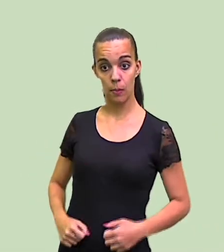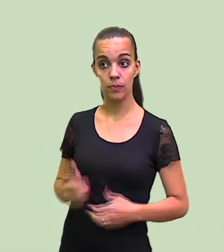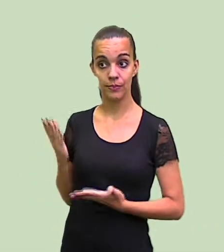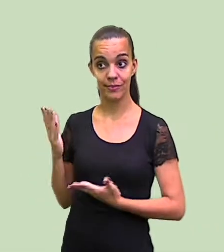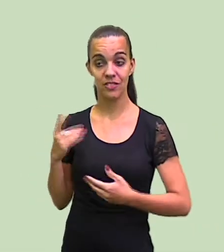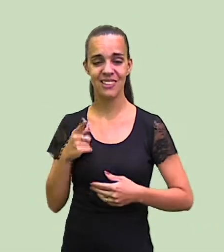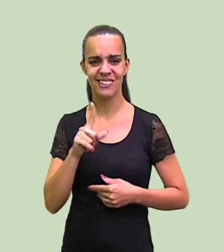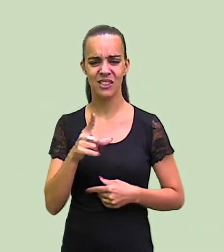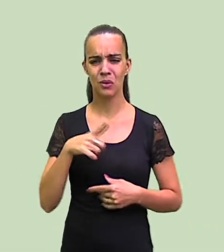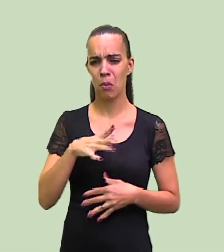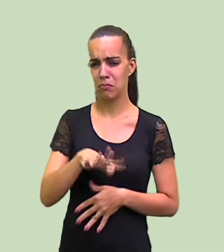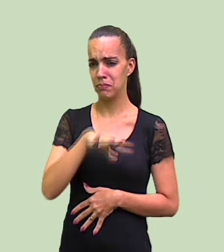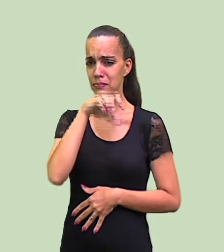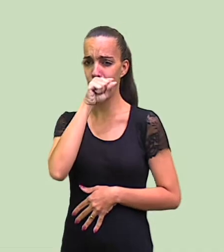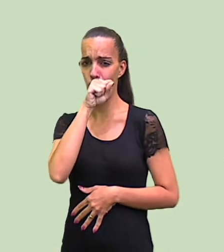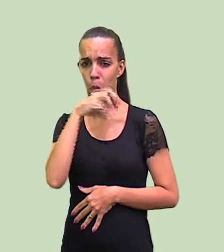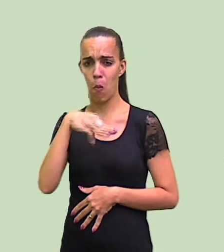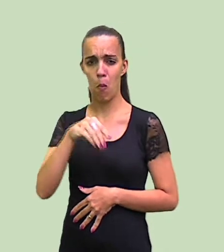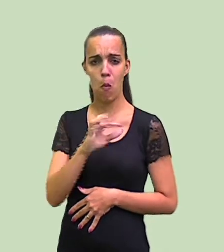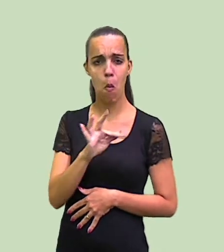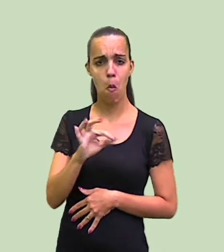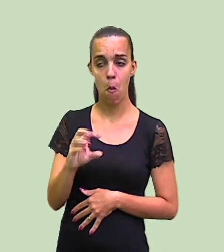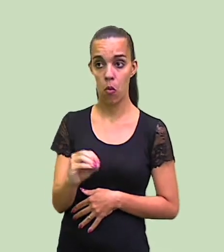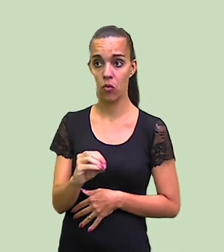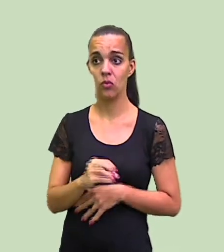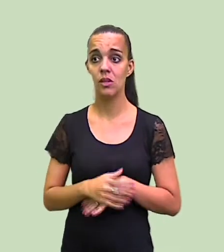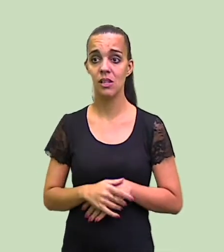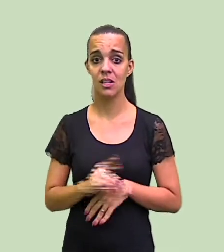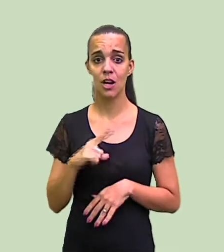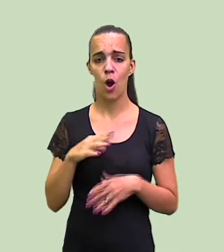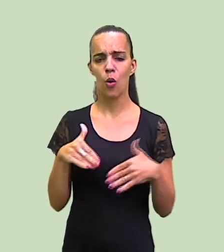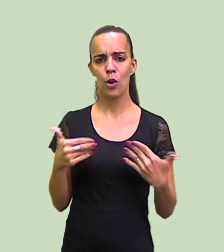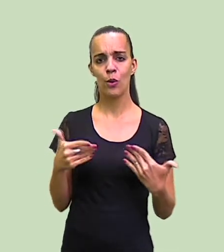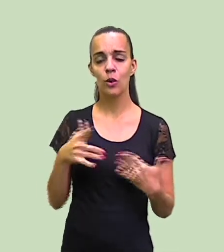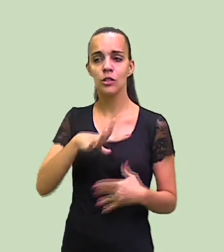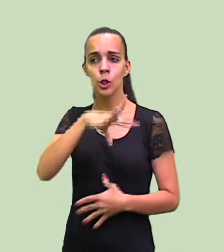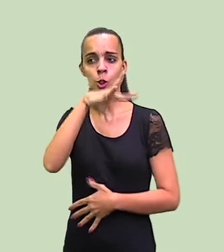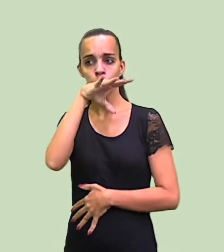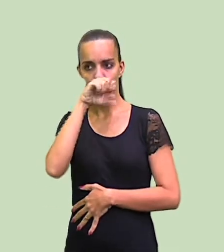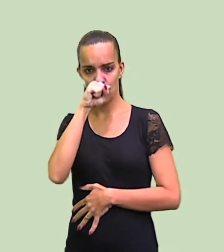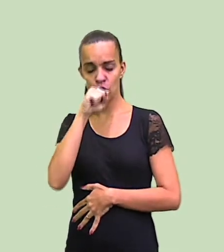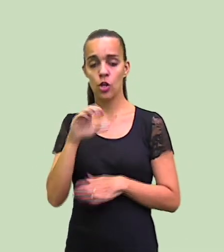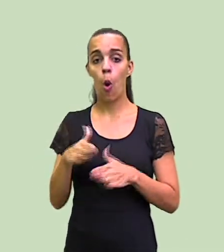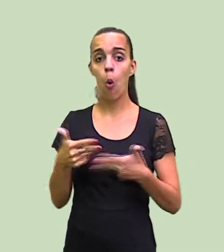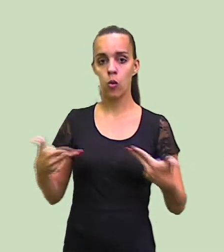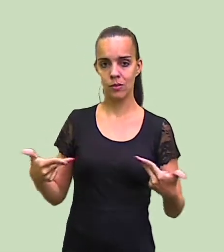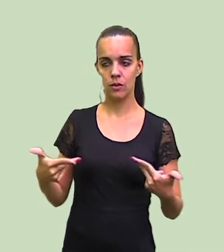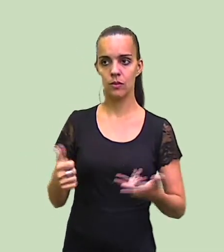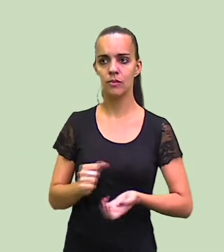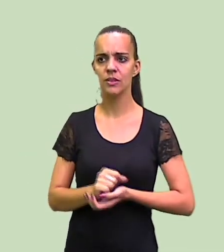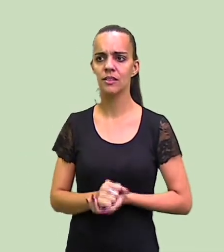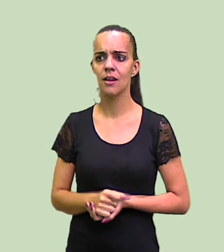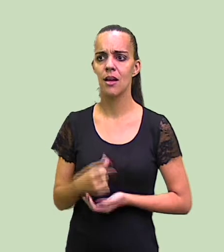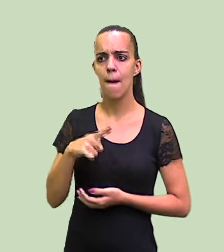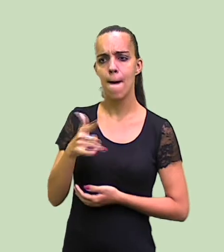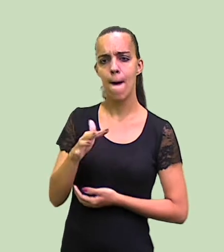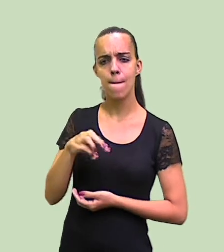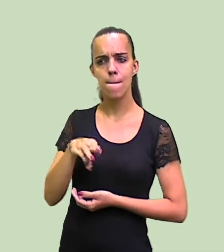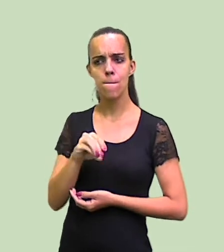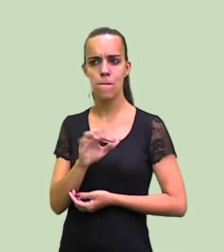blusa está cheirando a mofo. Quando alguma coisa cheira, cheira a. A mofo